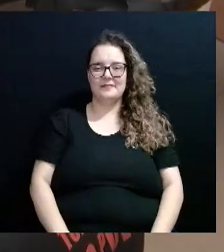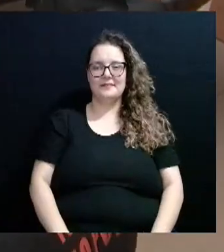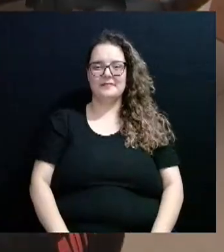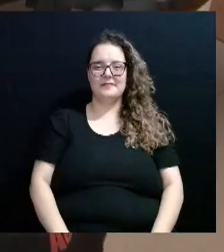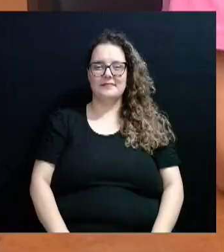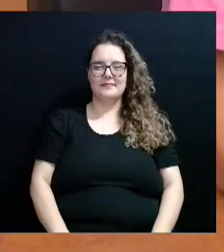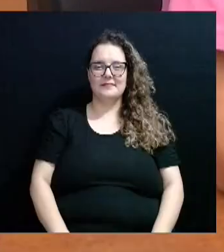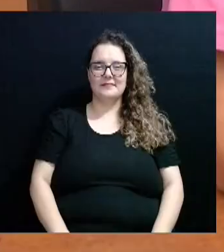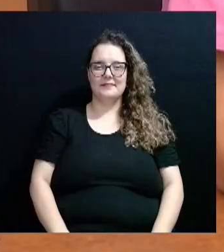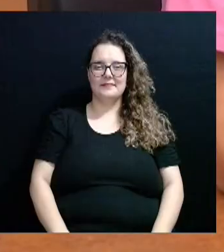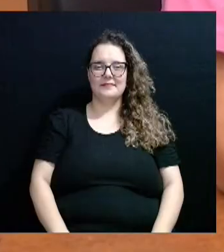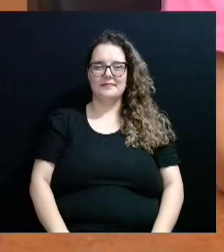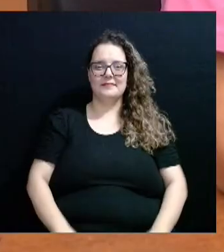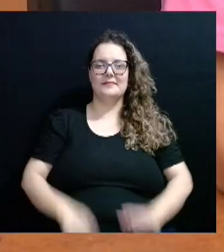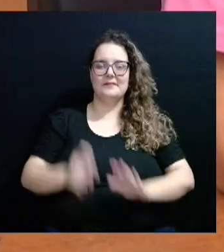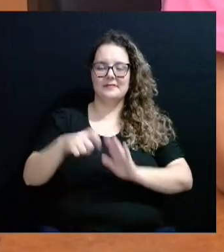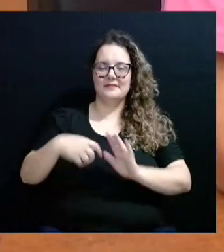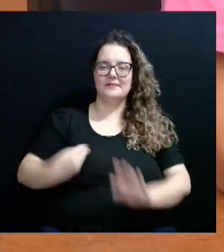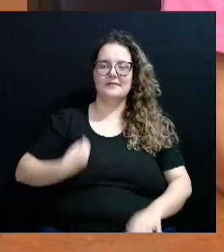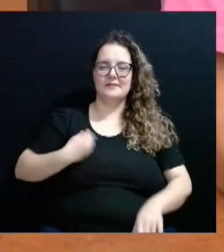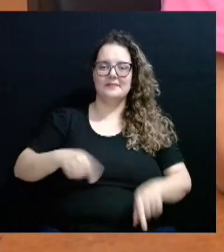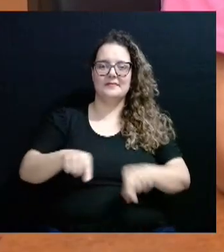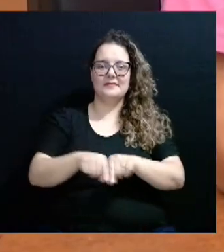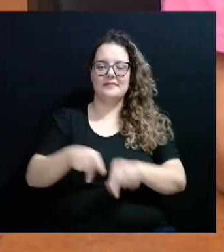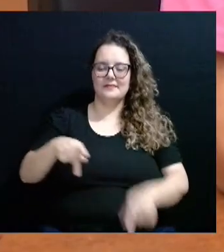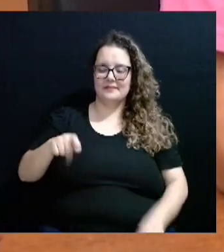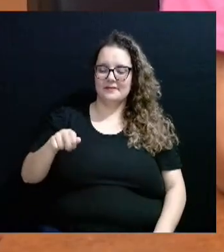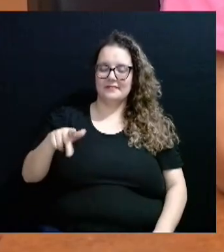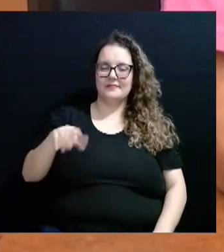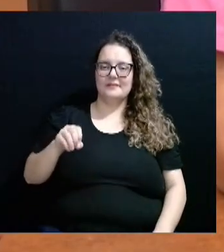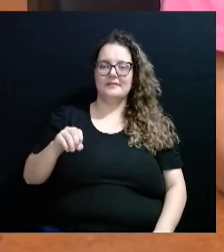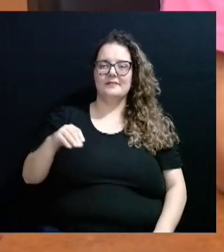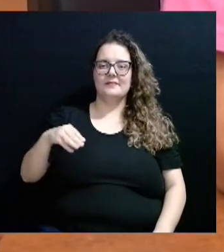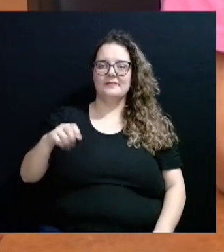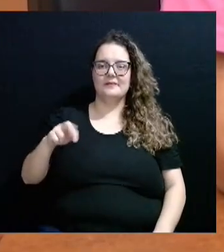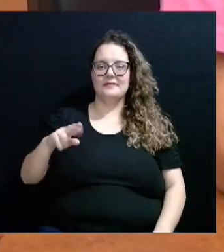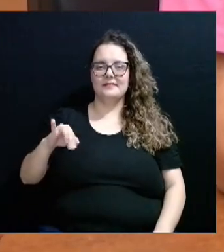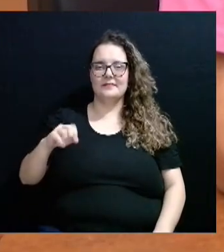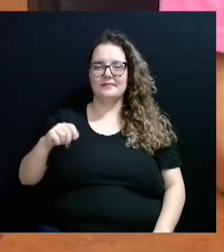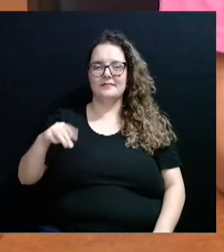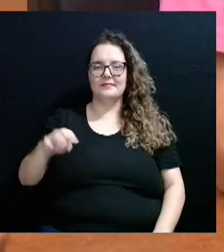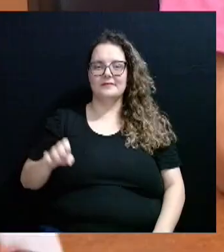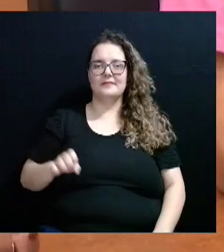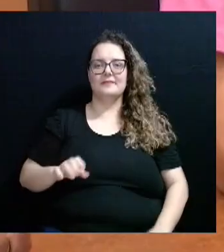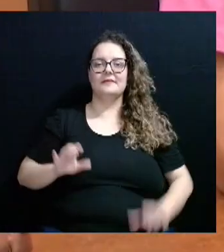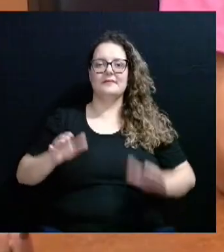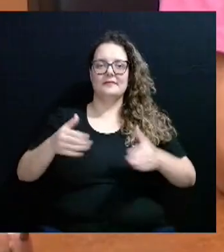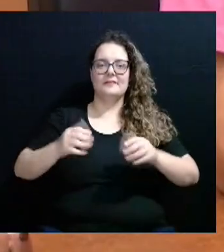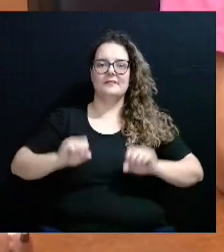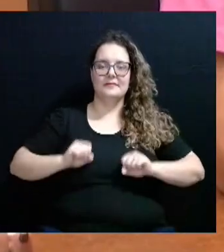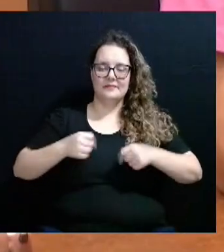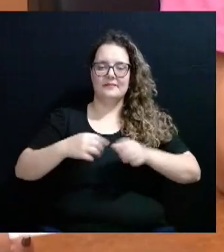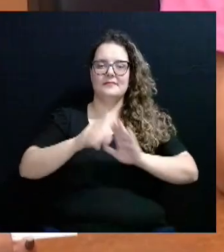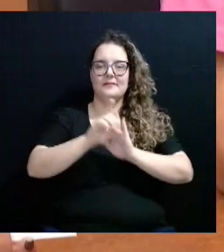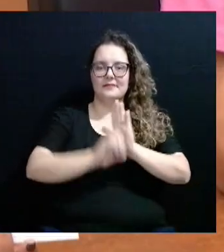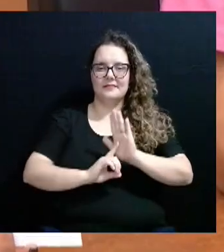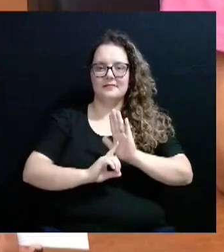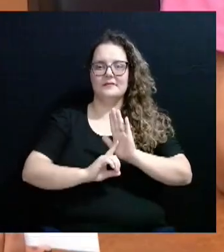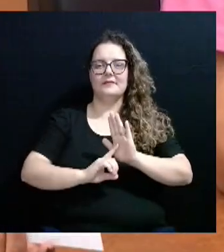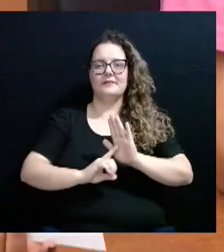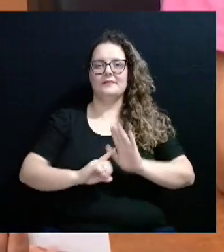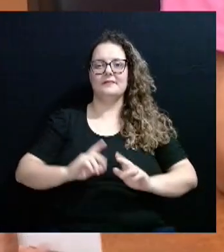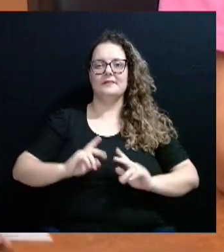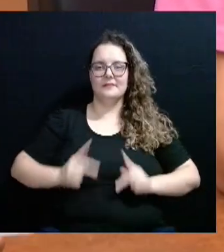Registrar a presença também do Paulo Mariante, que é do Fórum Municipal de Defesa dos Direitos Humanos de Campinas e também presidente do Conselho